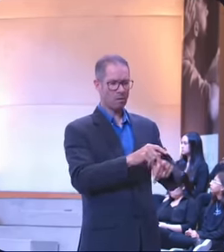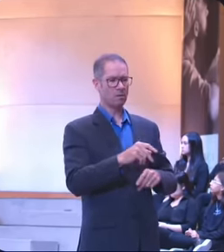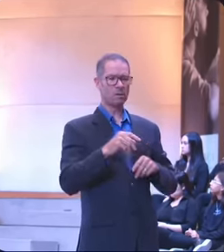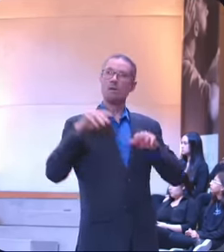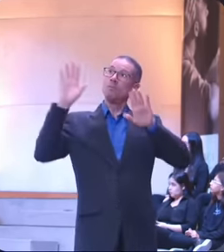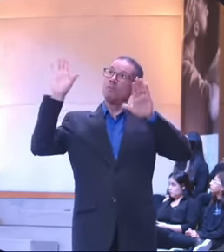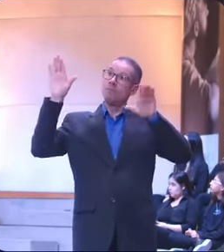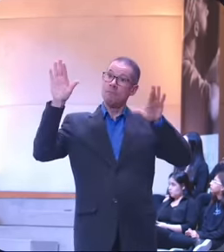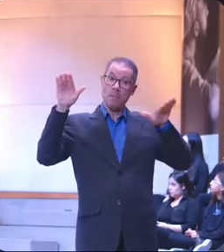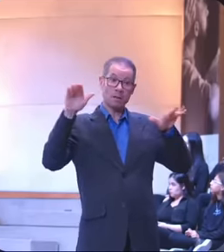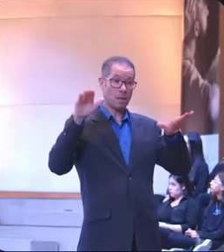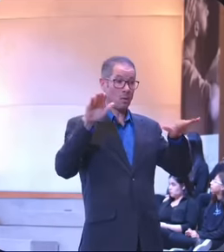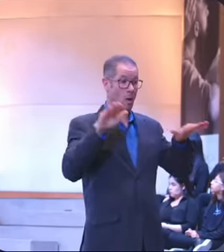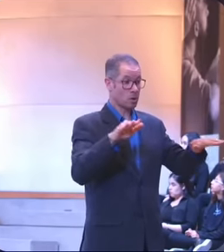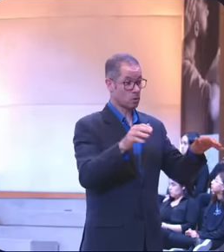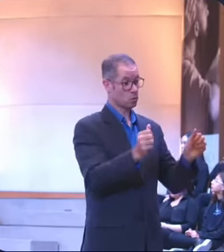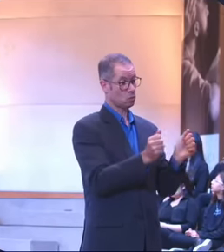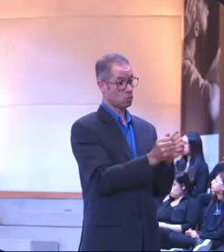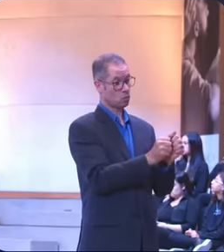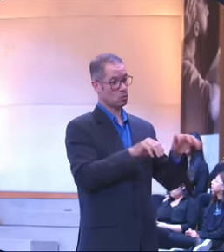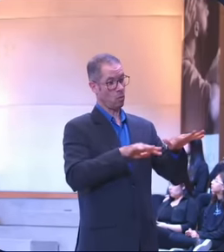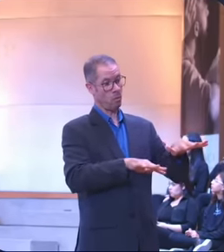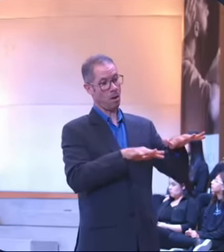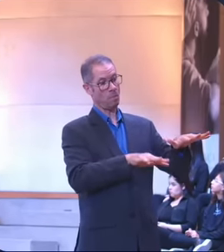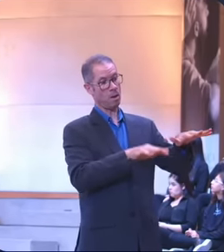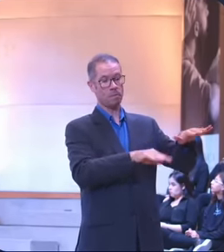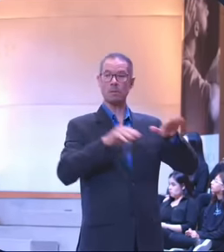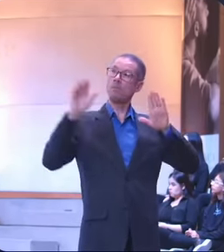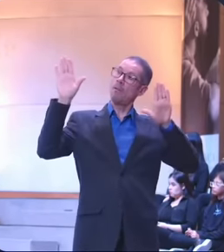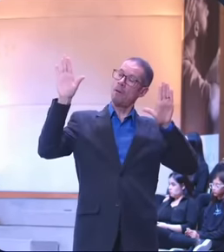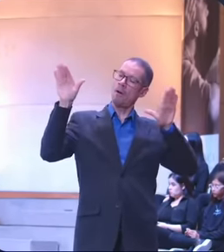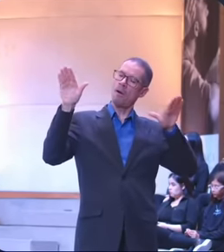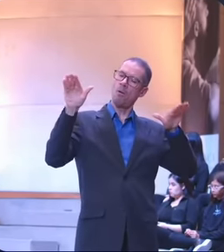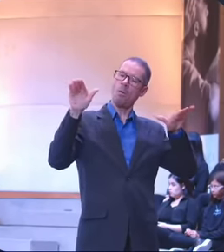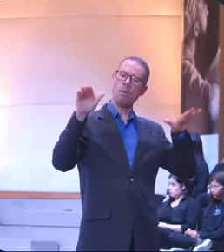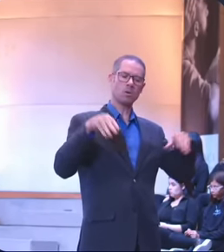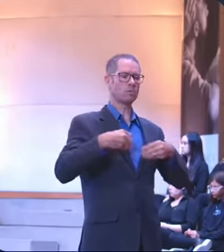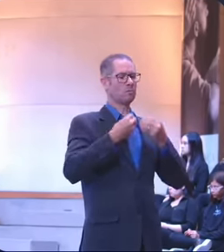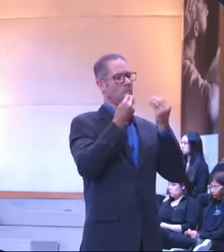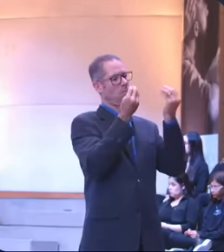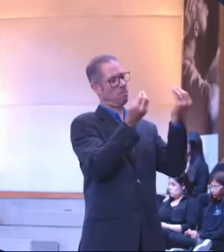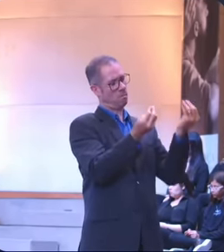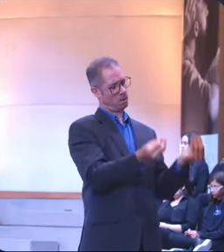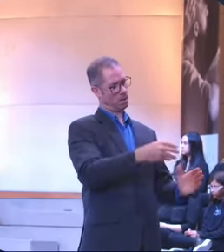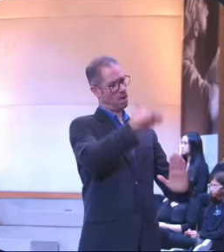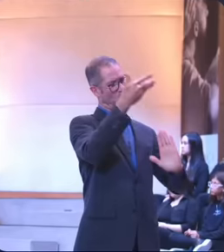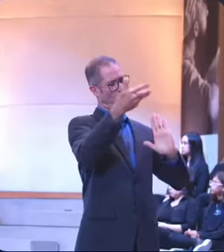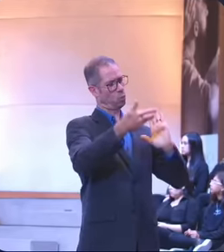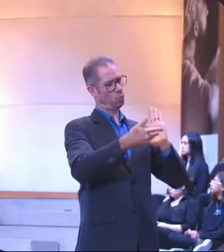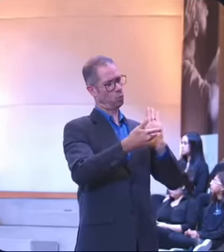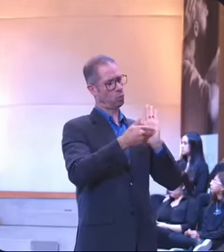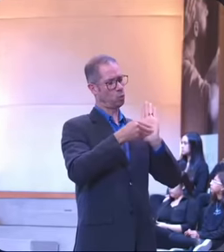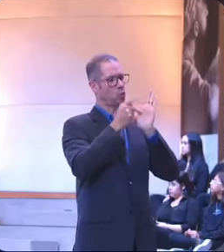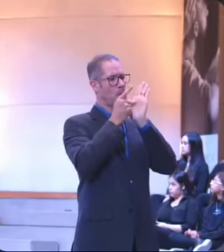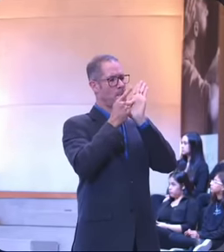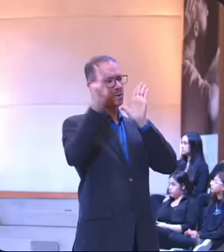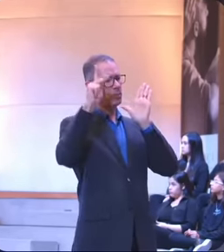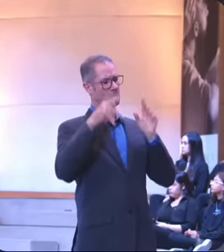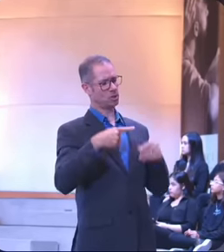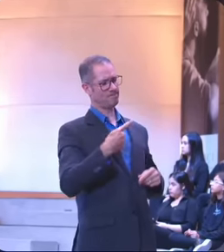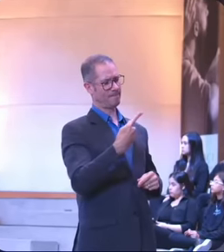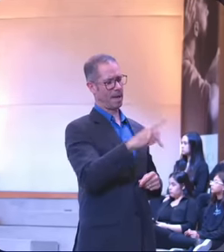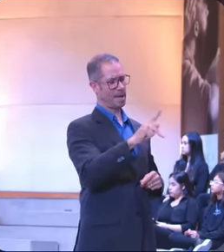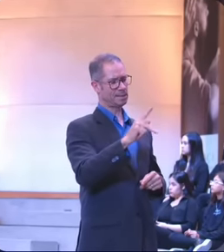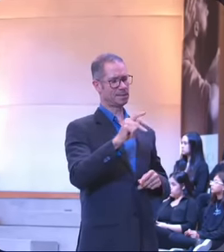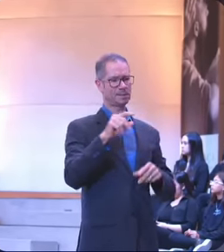um anjo na frente deles, e esse anjo vai dar todo aquilo que eu prometi para eles, a